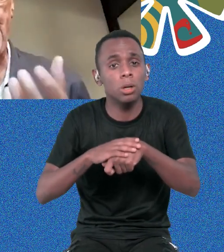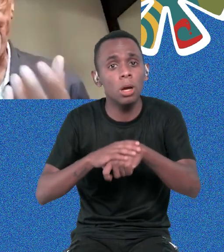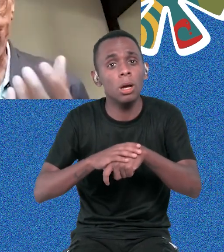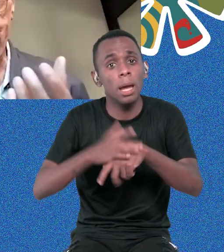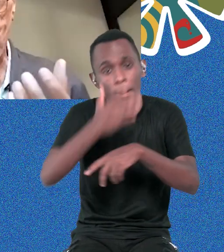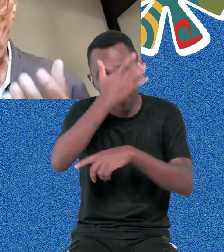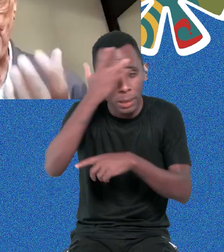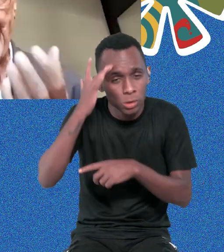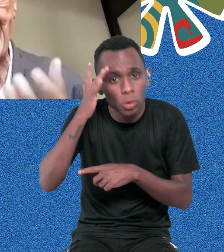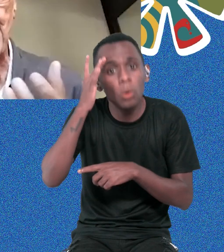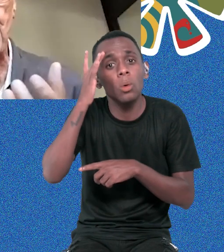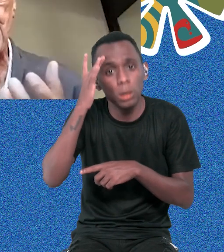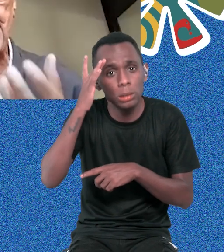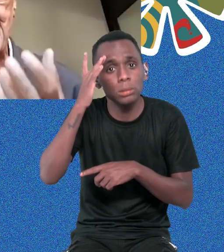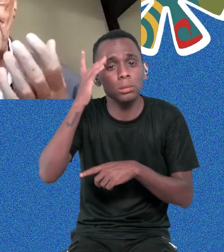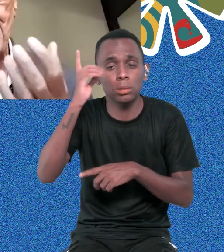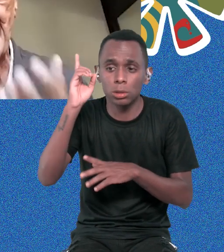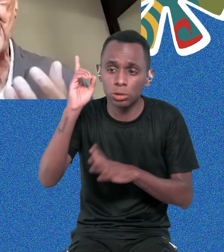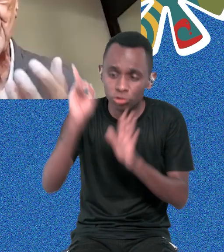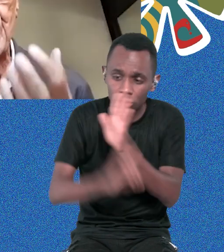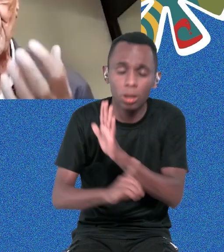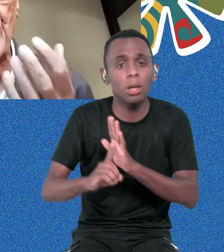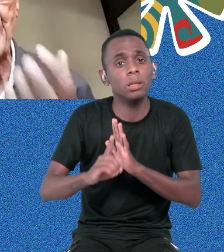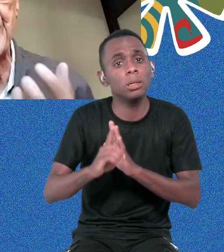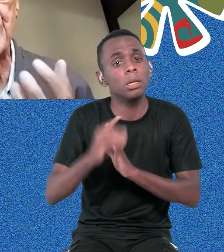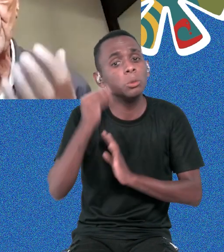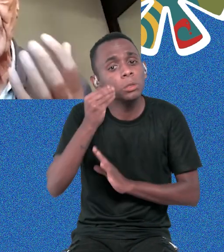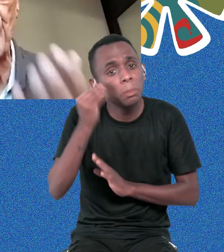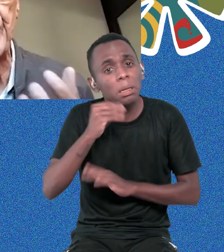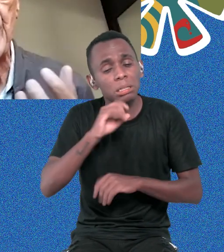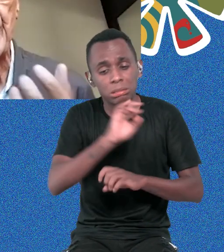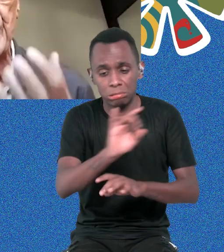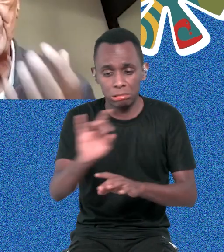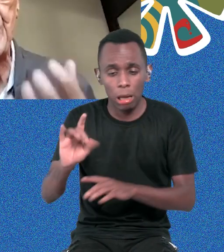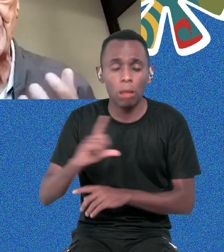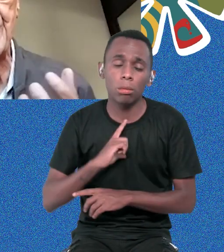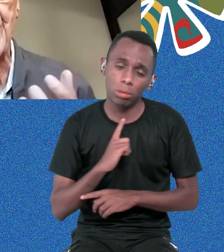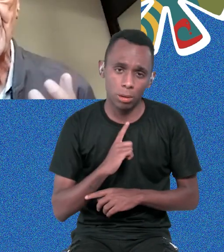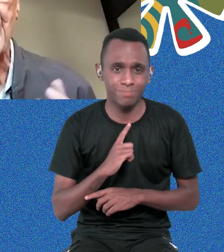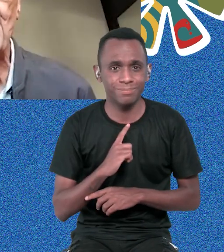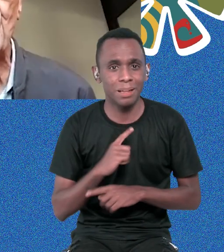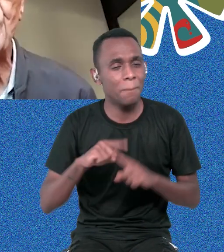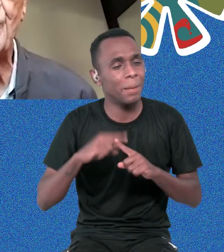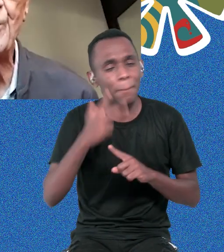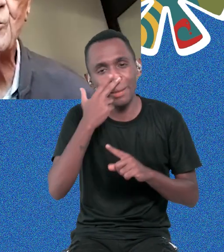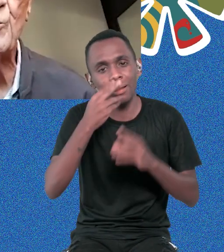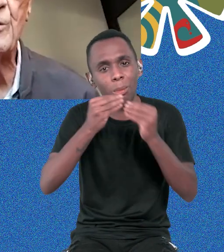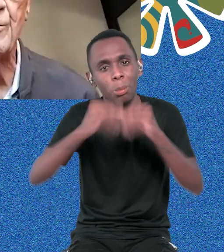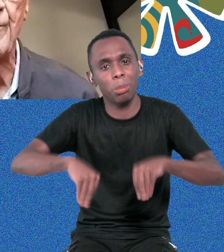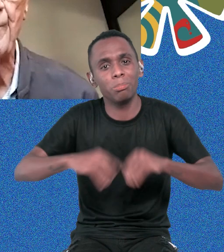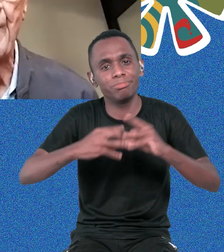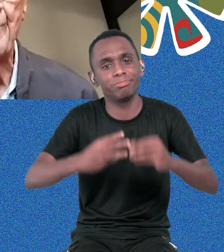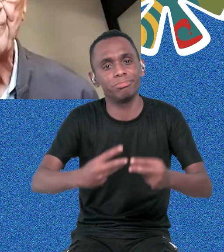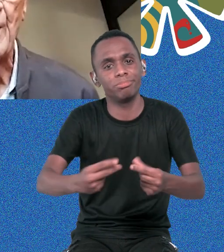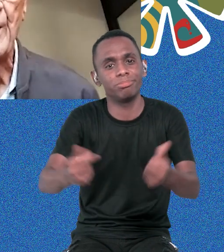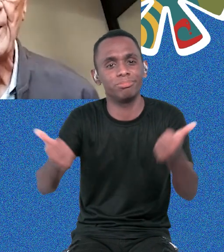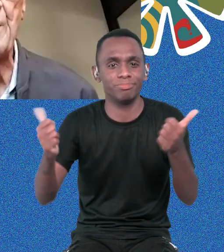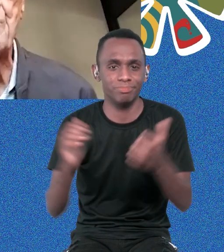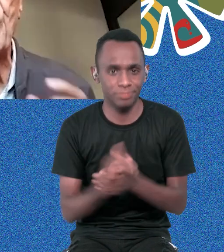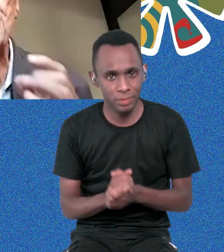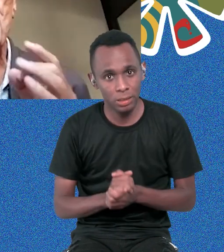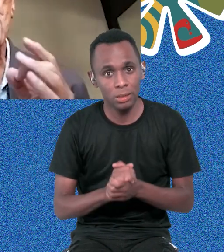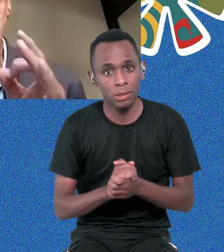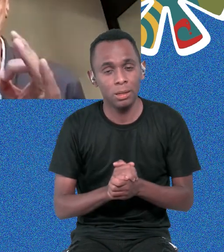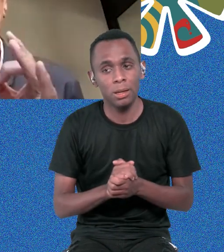sujeitos deles, proprietários de seus direitos, de seus saberes, de seus valores, de suas identidades. Tudo isso foi destruído. E